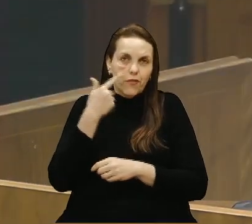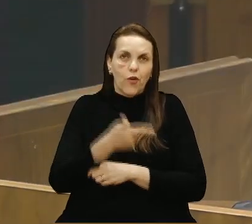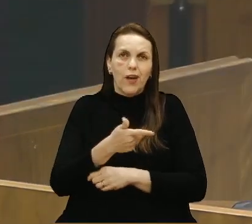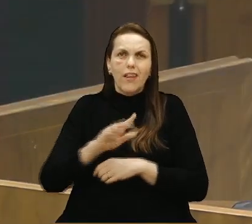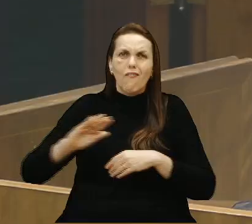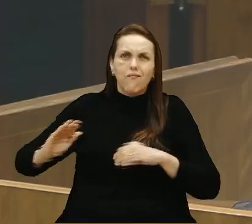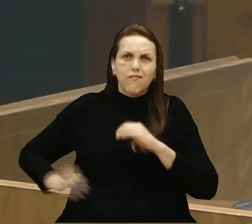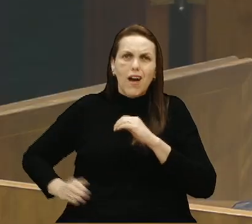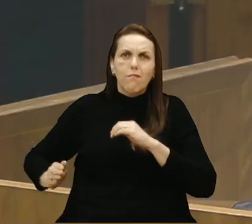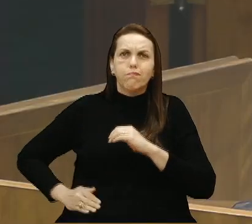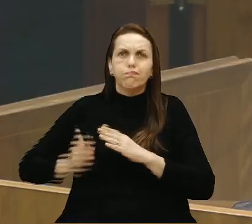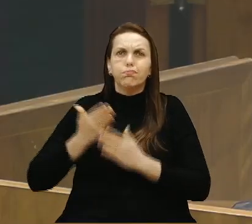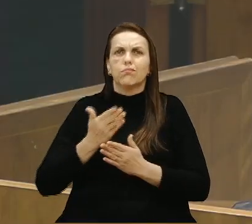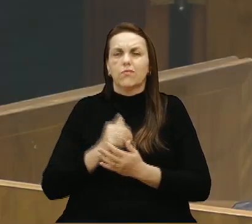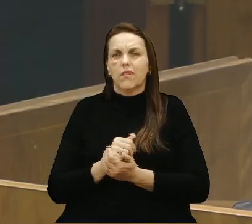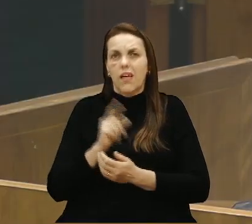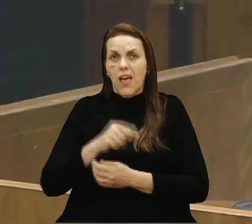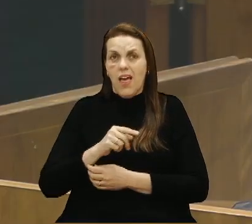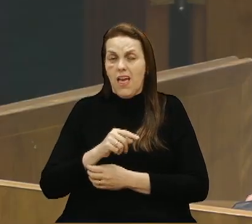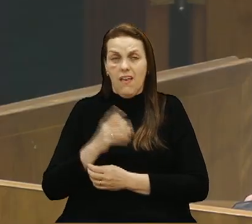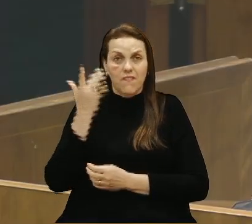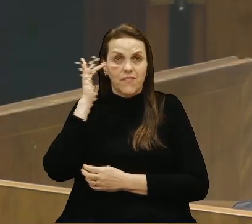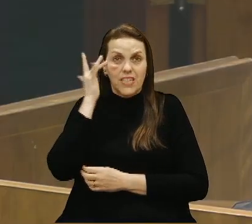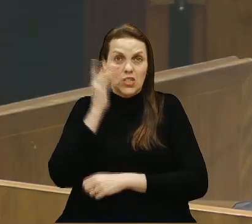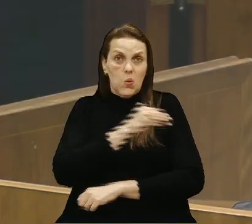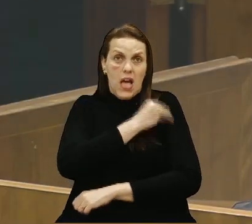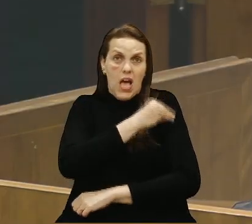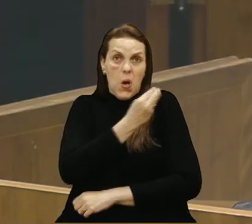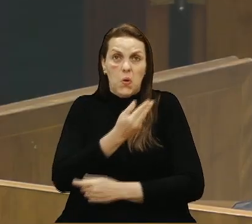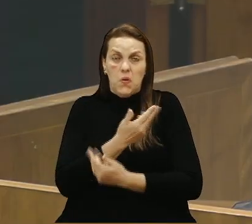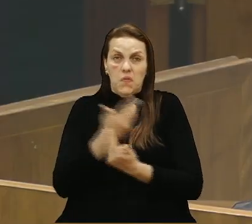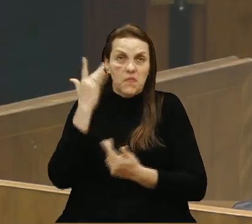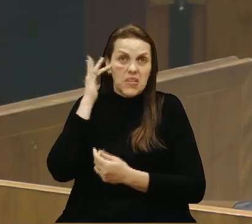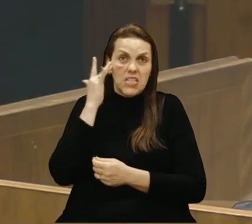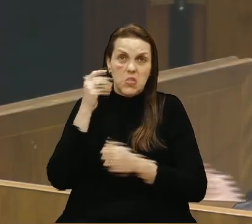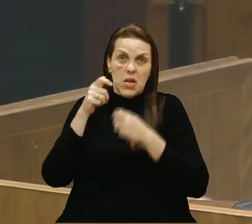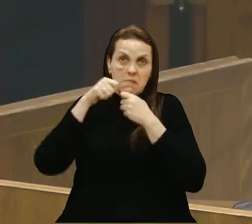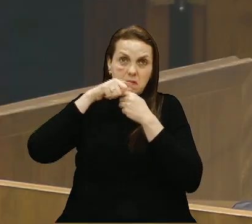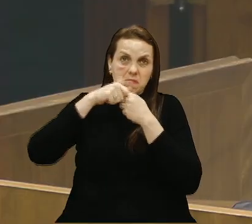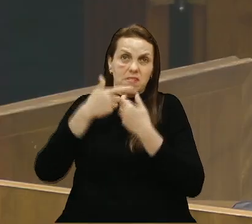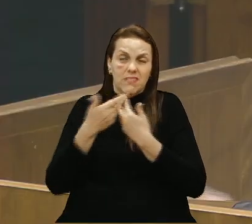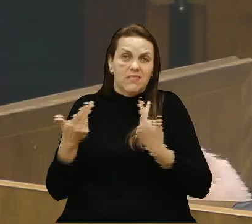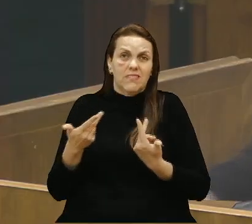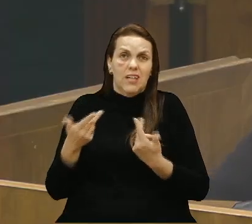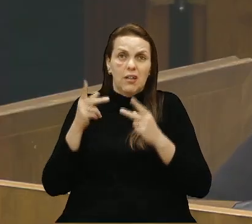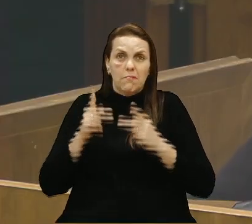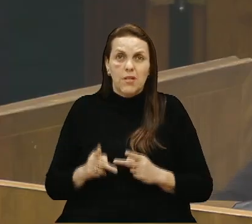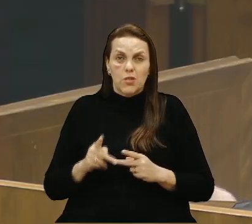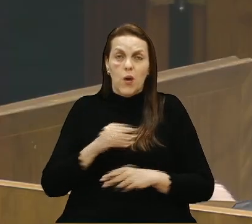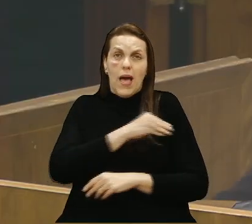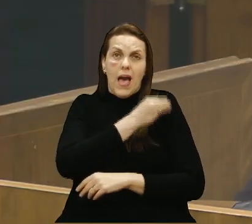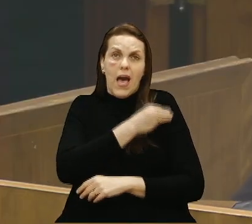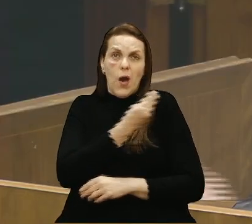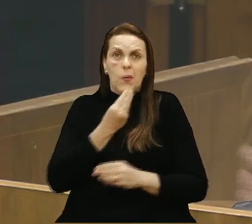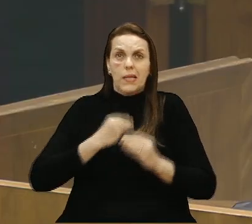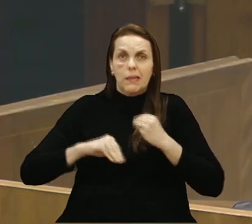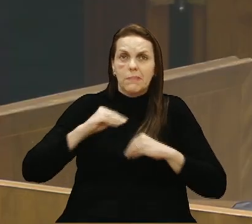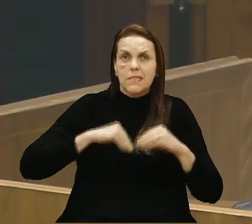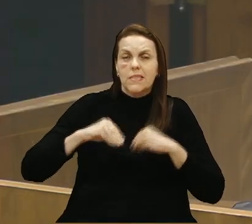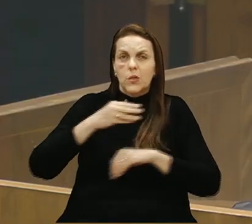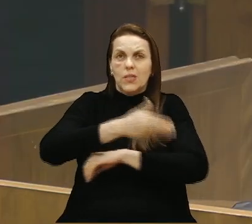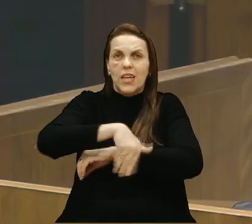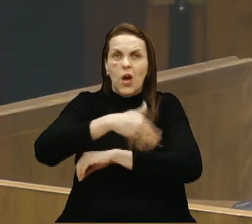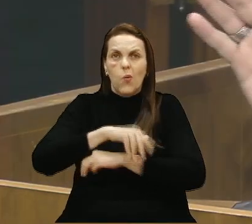vagabundo. Esse cara é um. O viciado no álcool é outro. E o viciado em crack é outro. E tem a pessoa que foi pro álcool, tem uma depressão, tá na rua, são